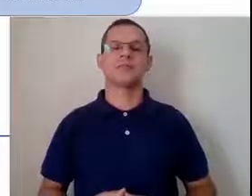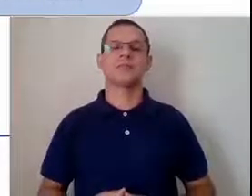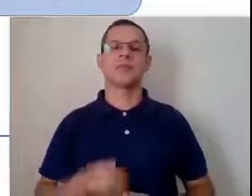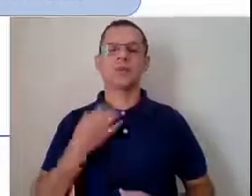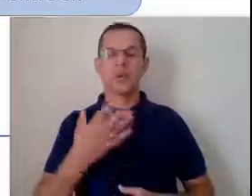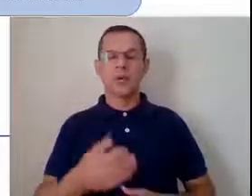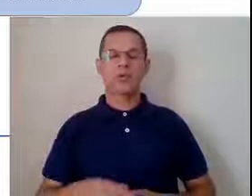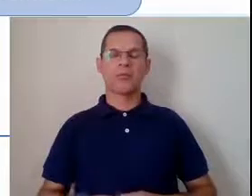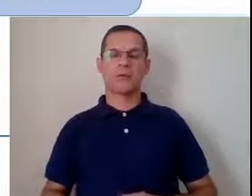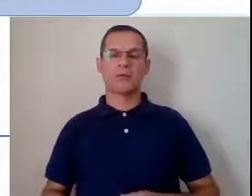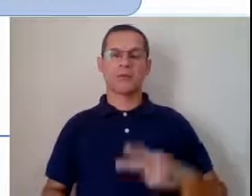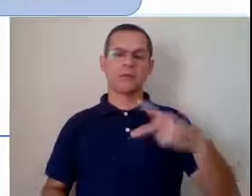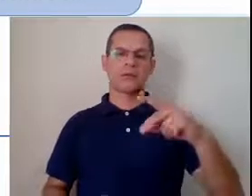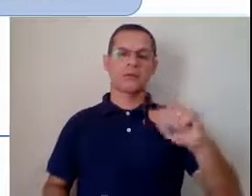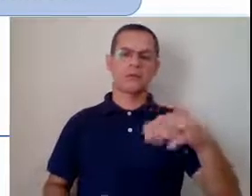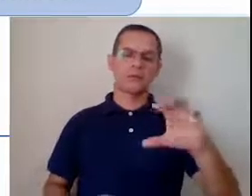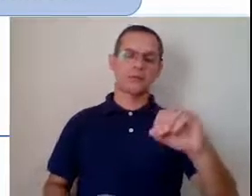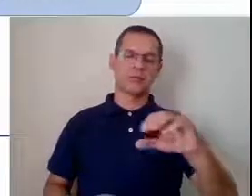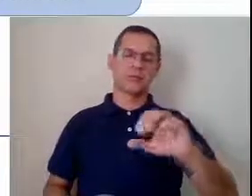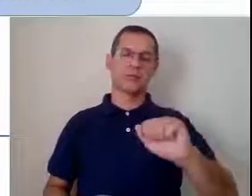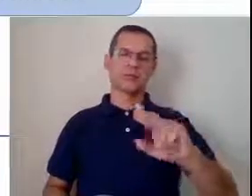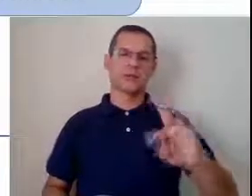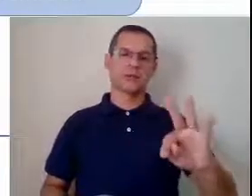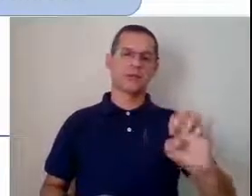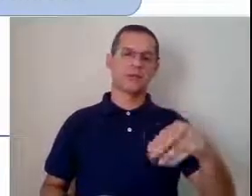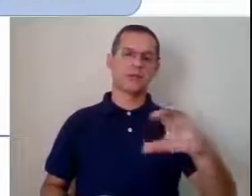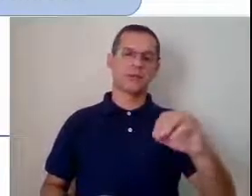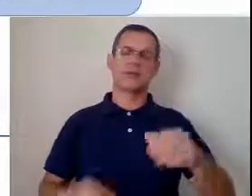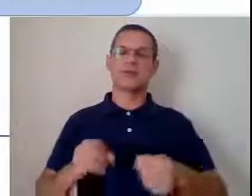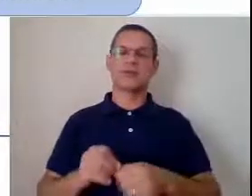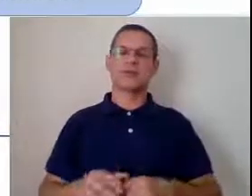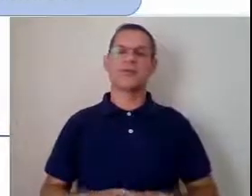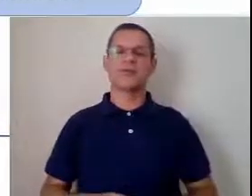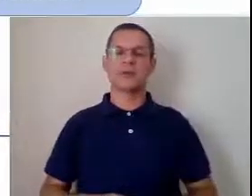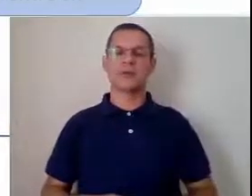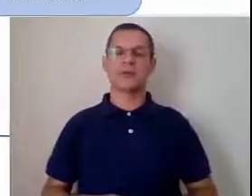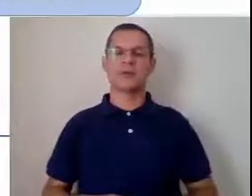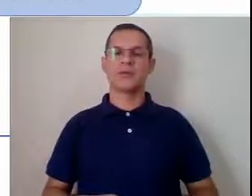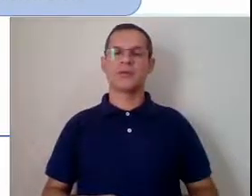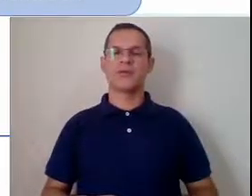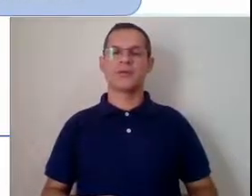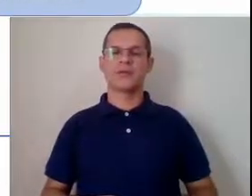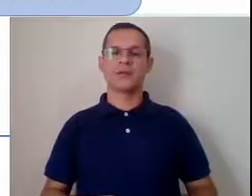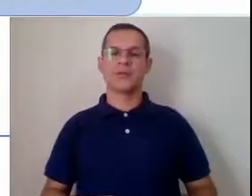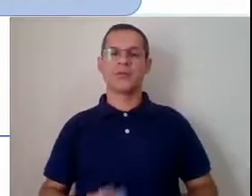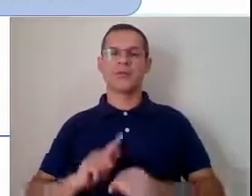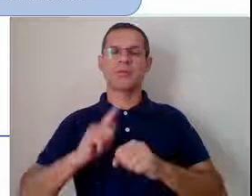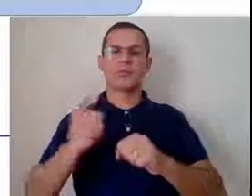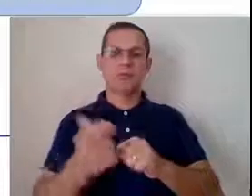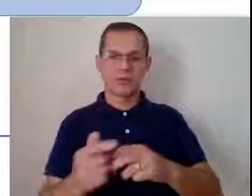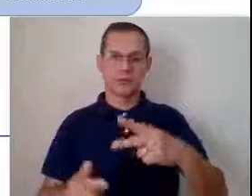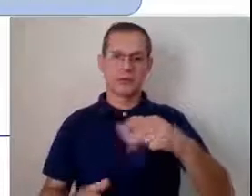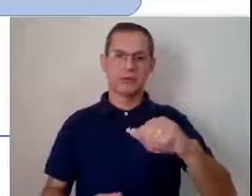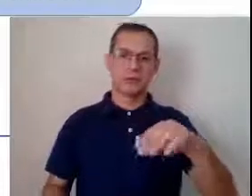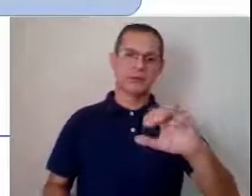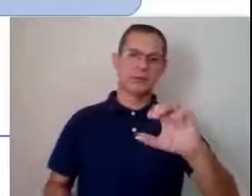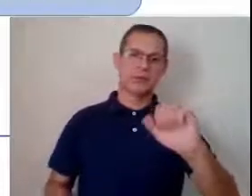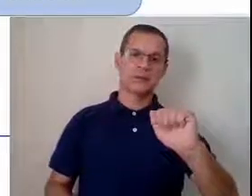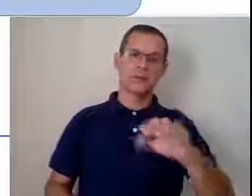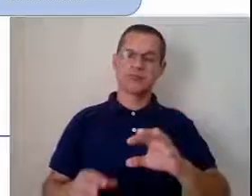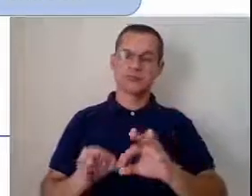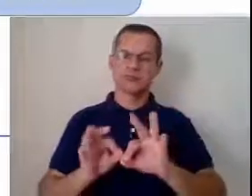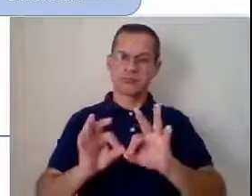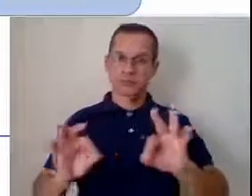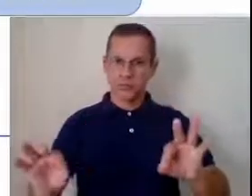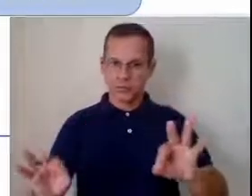Bem, o plano cartesiano é formado por uma região geométrica plana cortada por duas retas